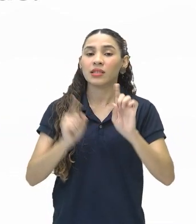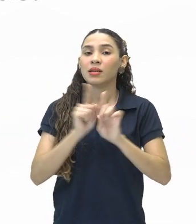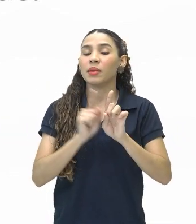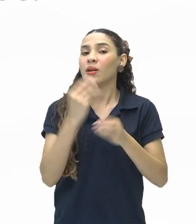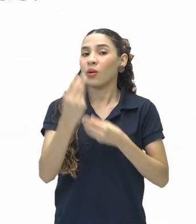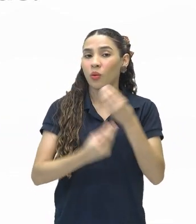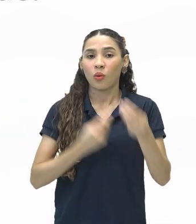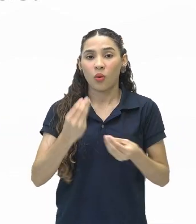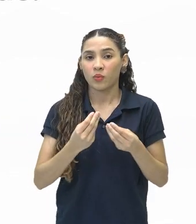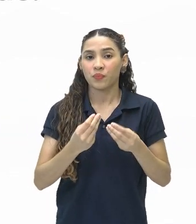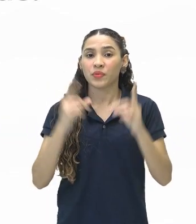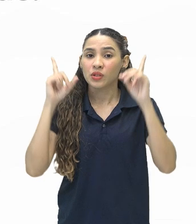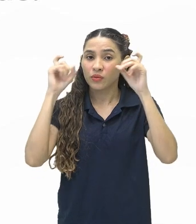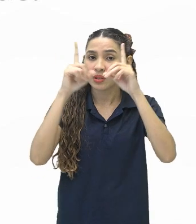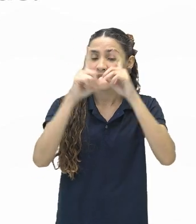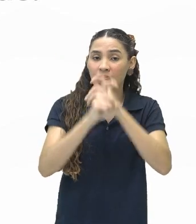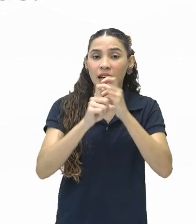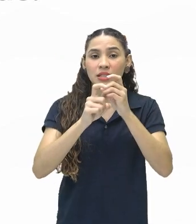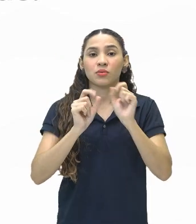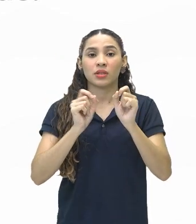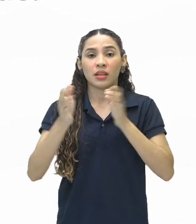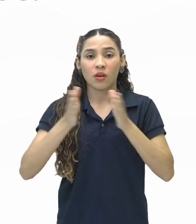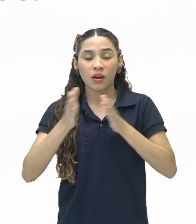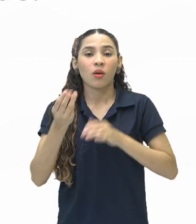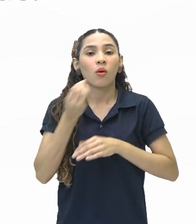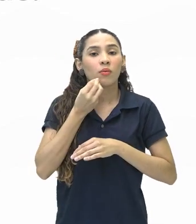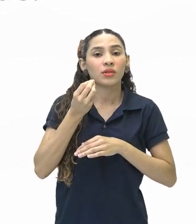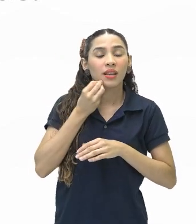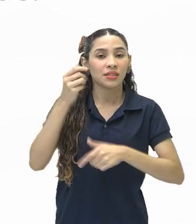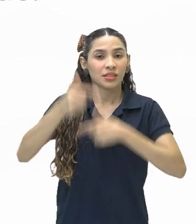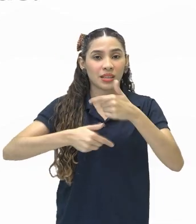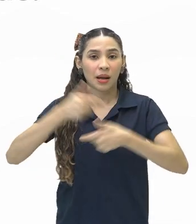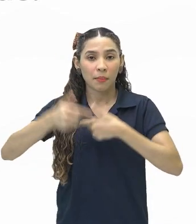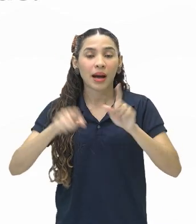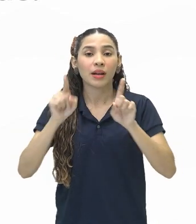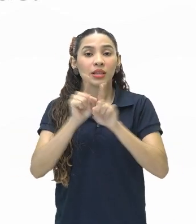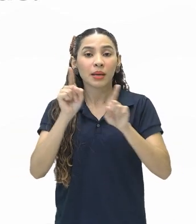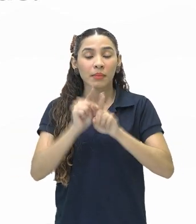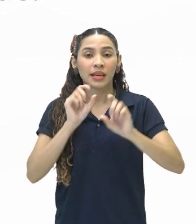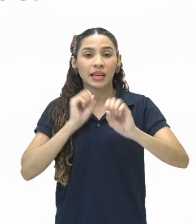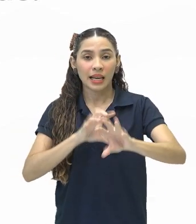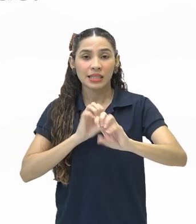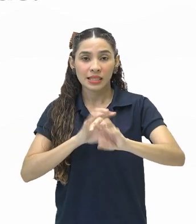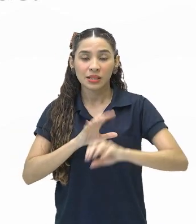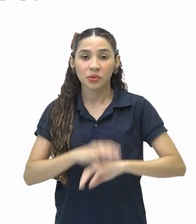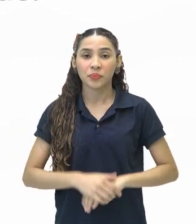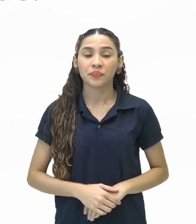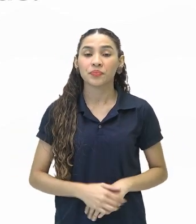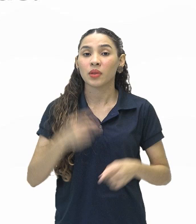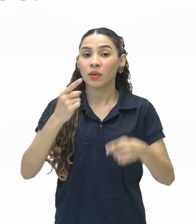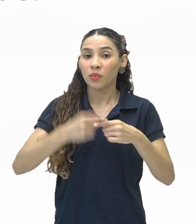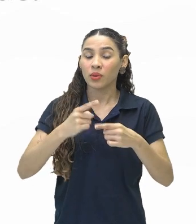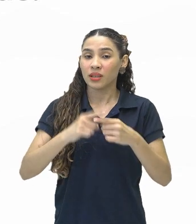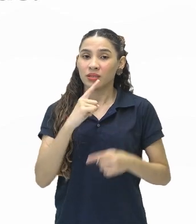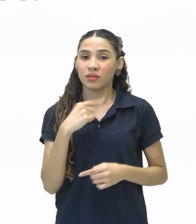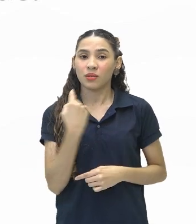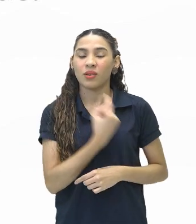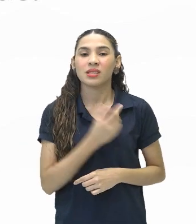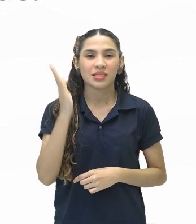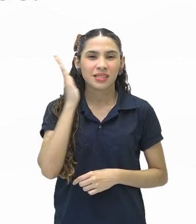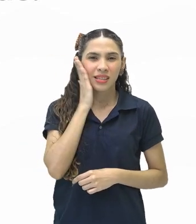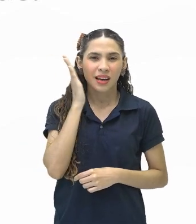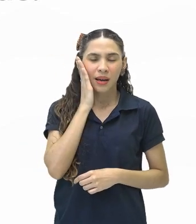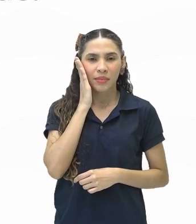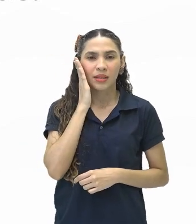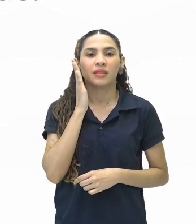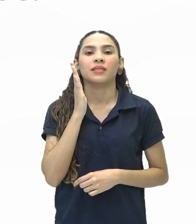como? Dificuldades de acesso à oportunidade de trabalho e educação. Porque a gente sabe muito bem, e